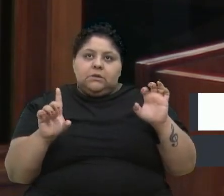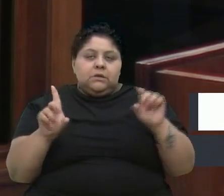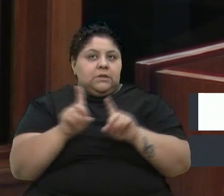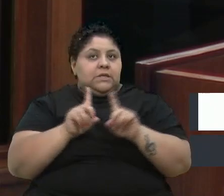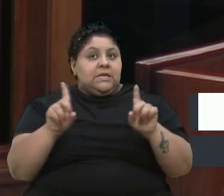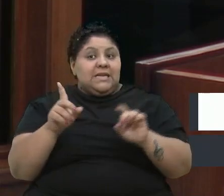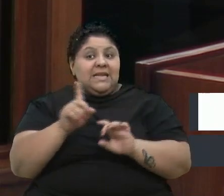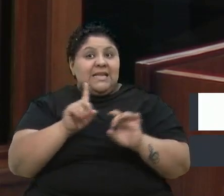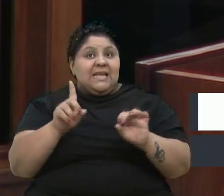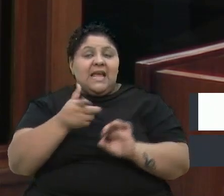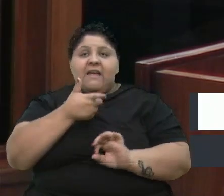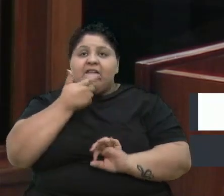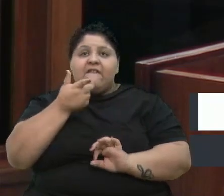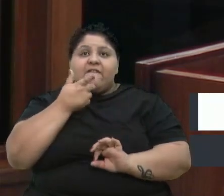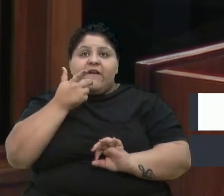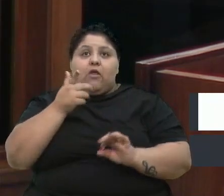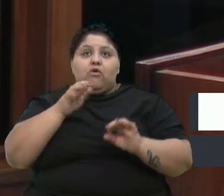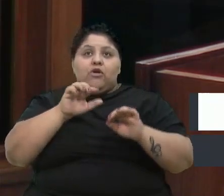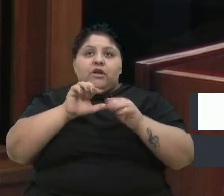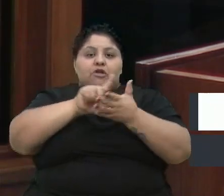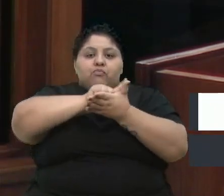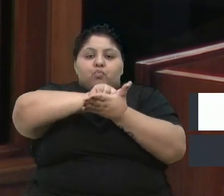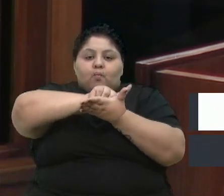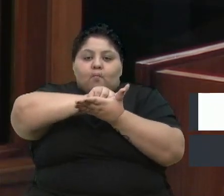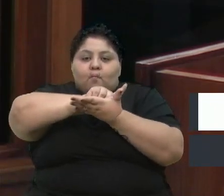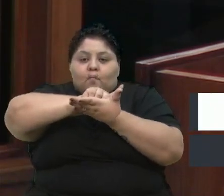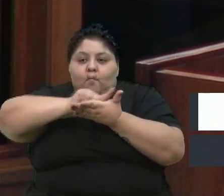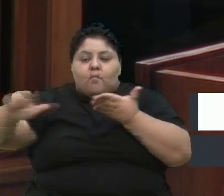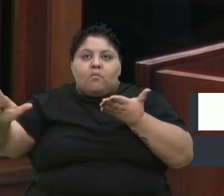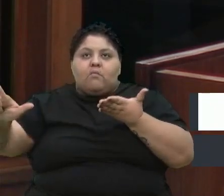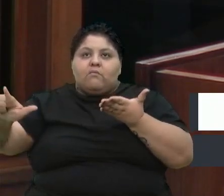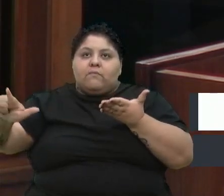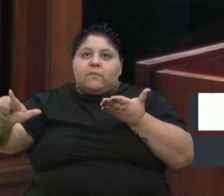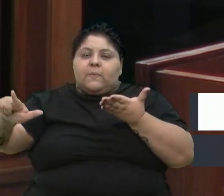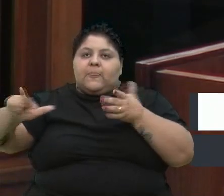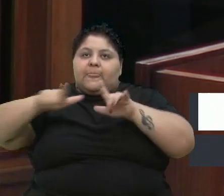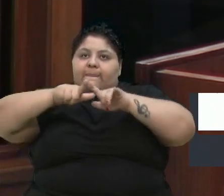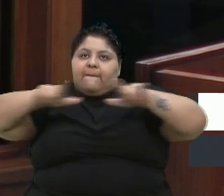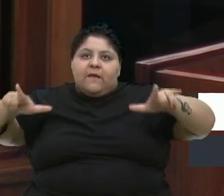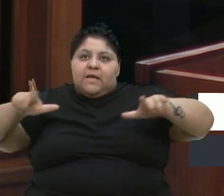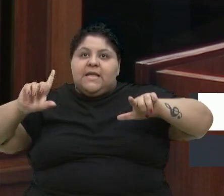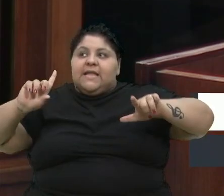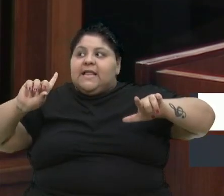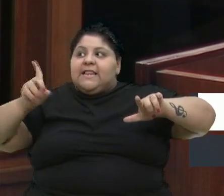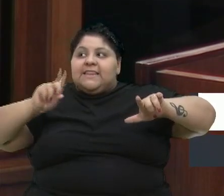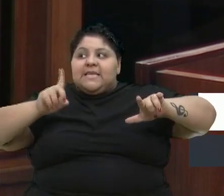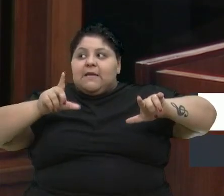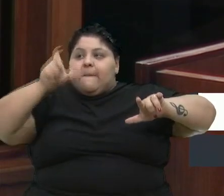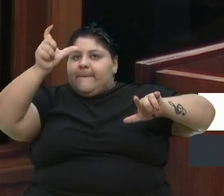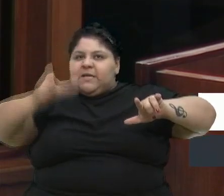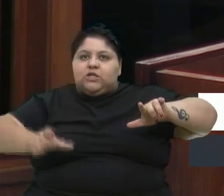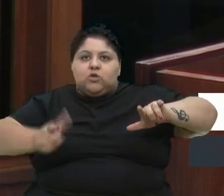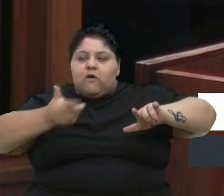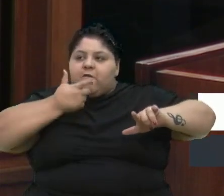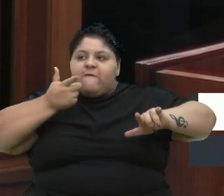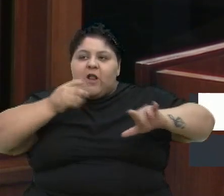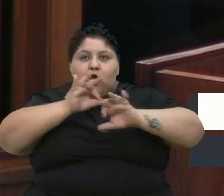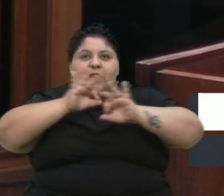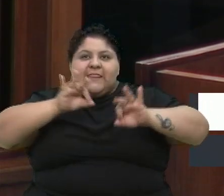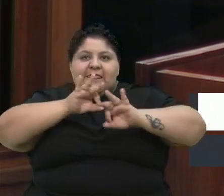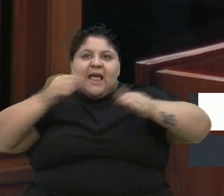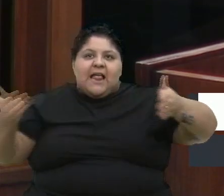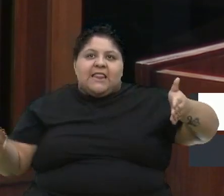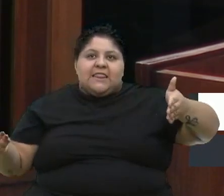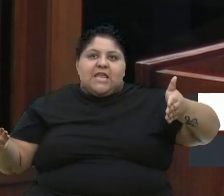higienização, ninguém falou em botar em um ônibus. Nós queremos